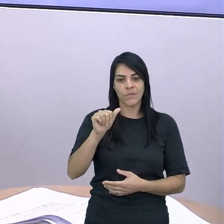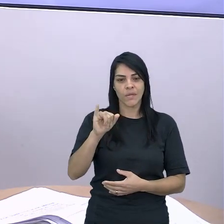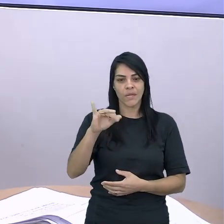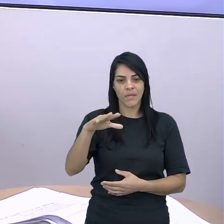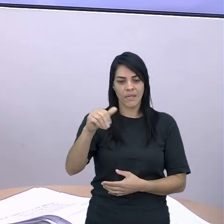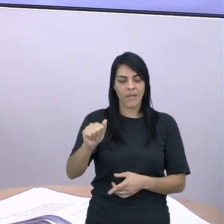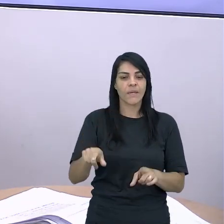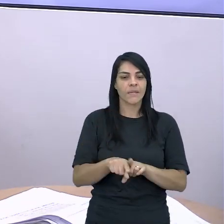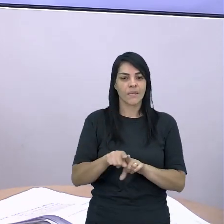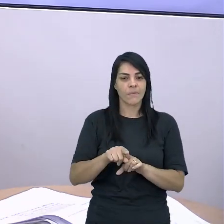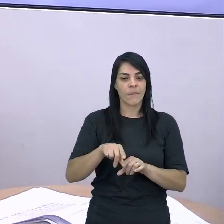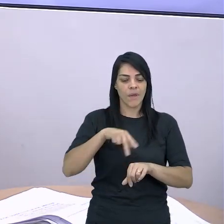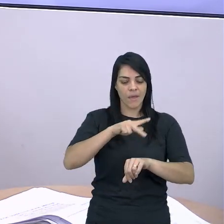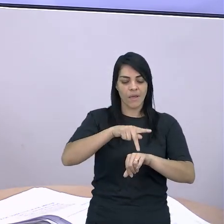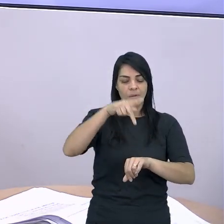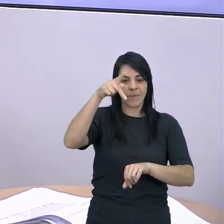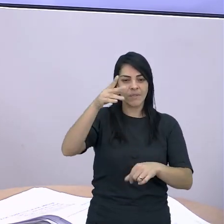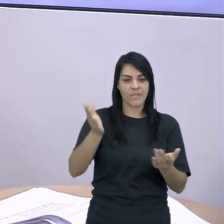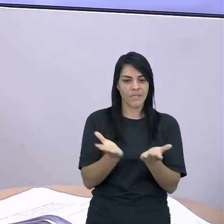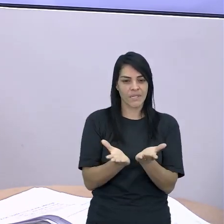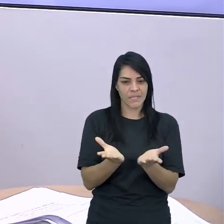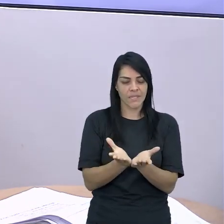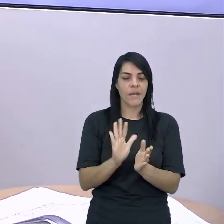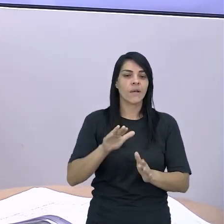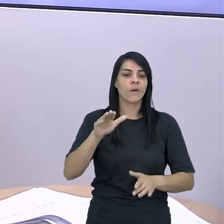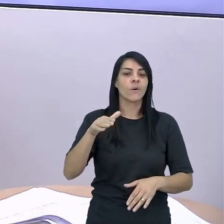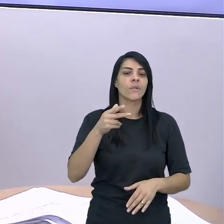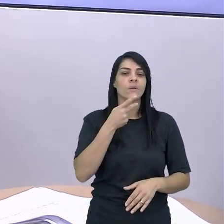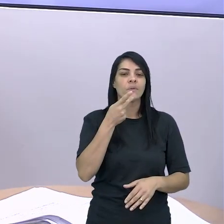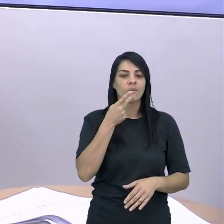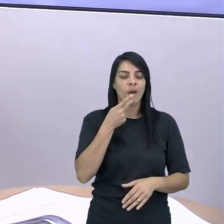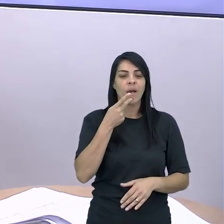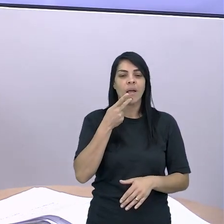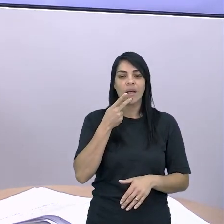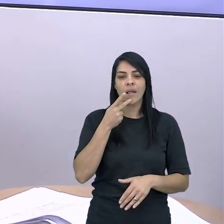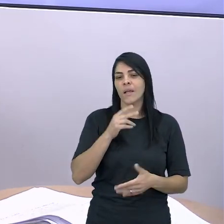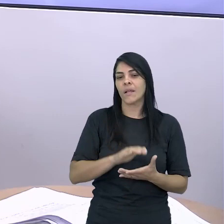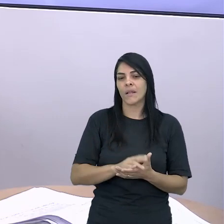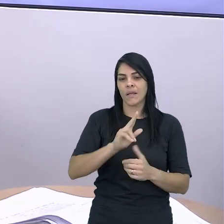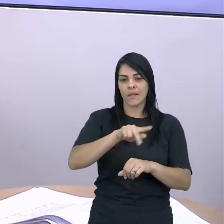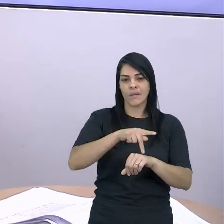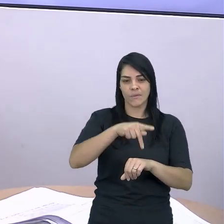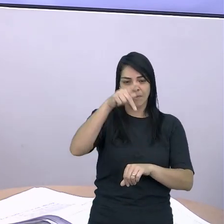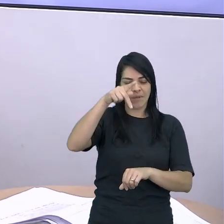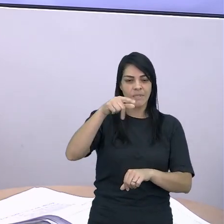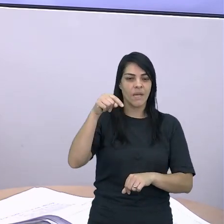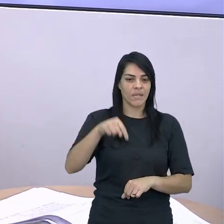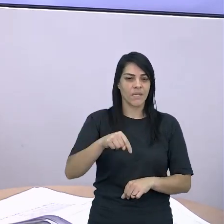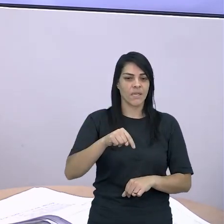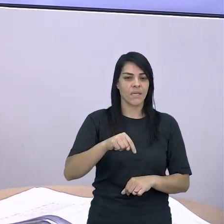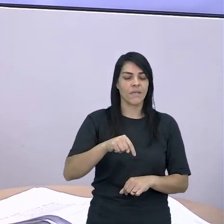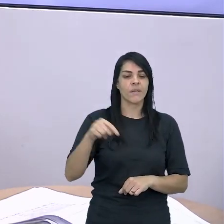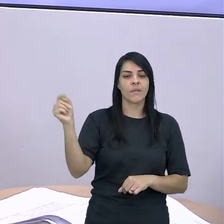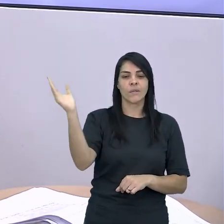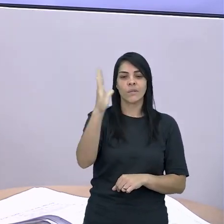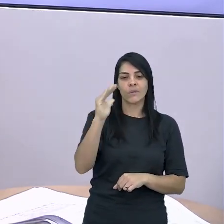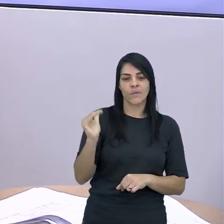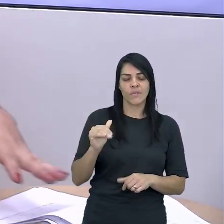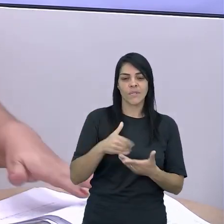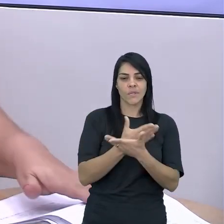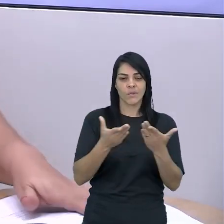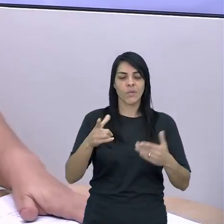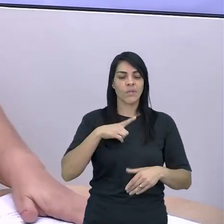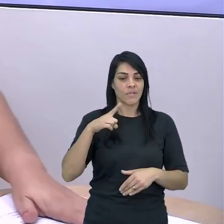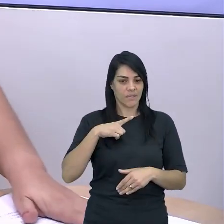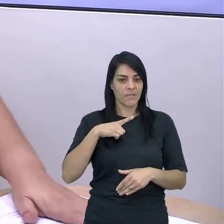que é uma celebração cristã, é porque aqui no Brasil a gente tem, né, essa data como uma